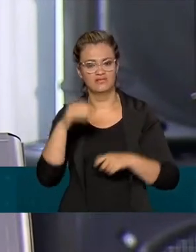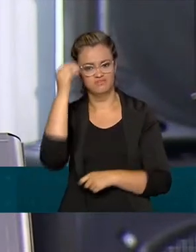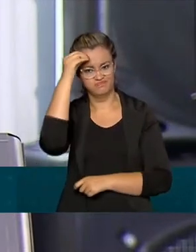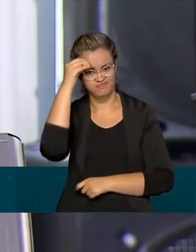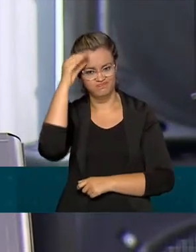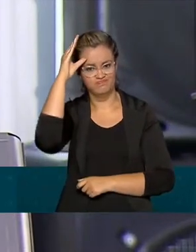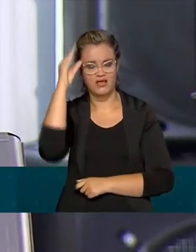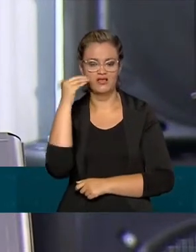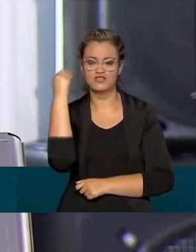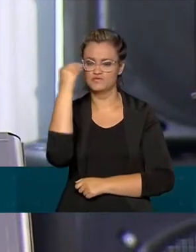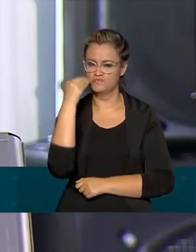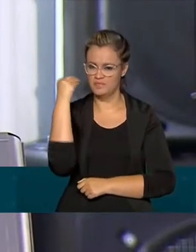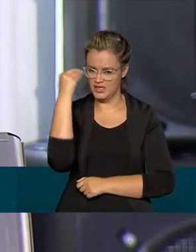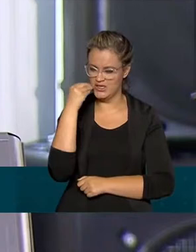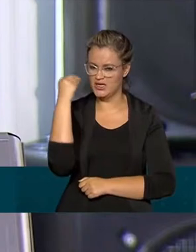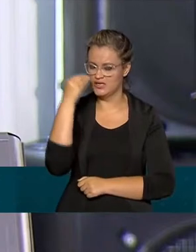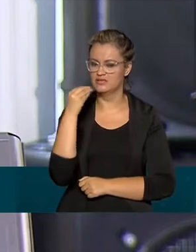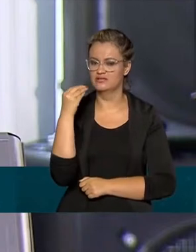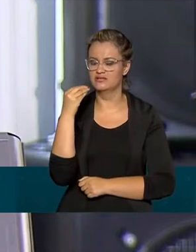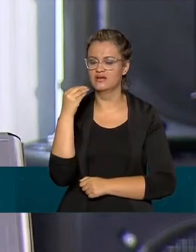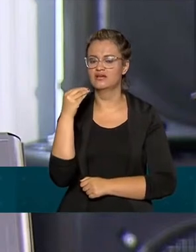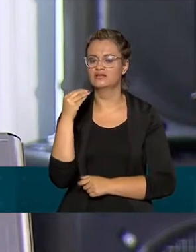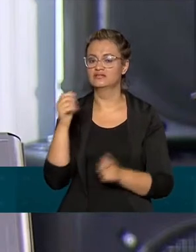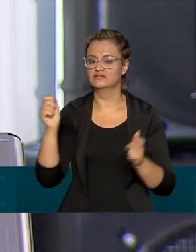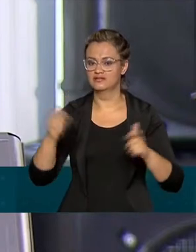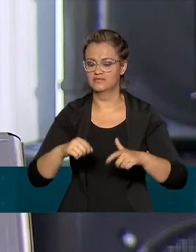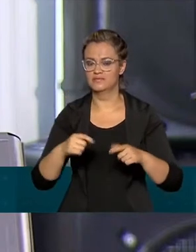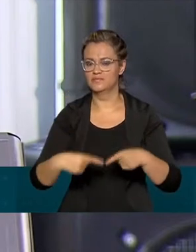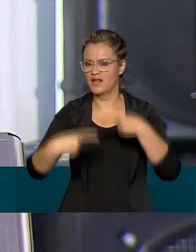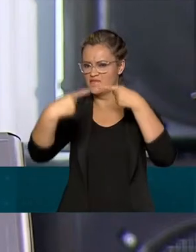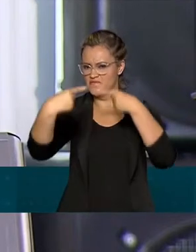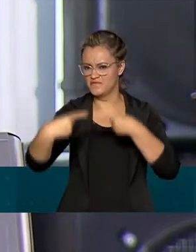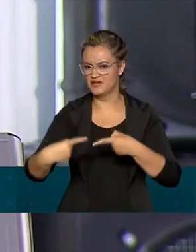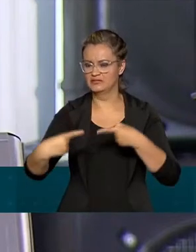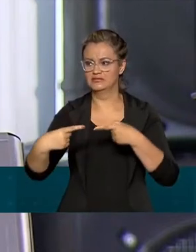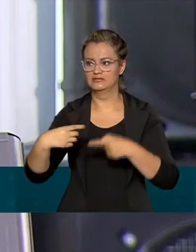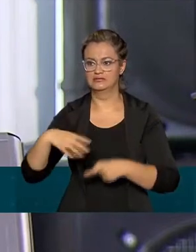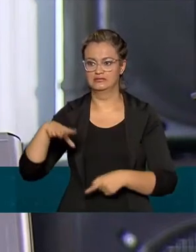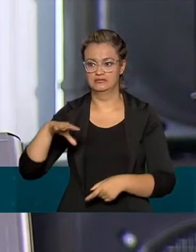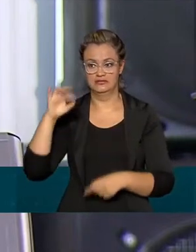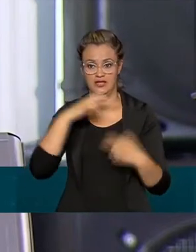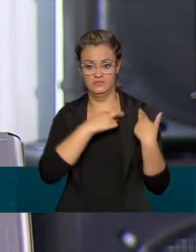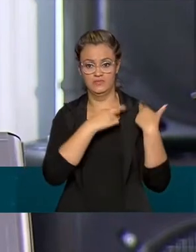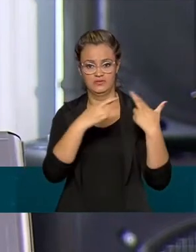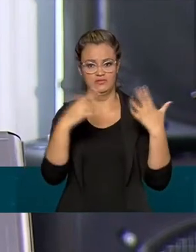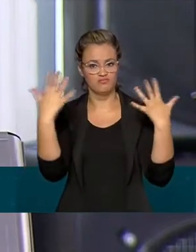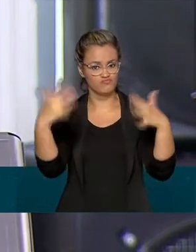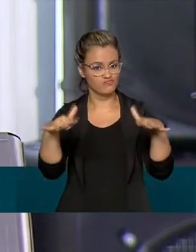conhecimento e a experiência necessária para enfrentar tamanha responsabilidade.